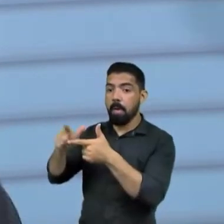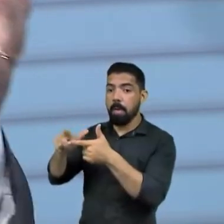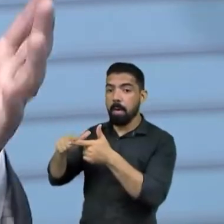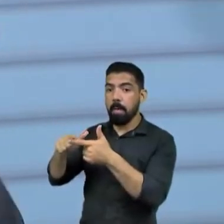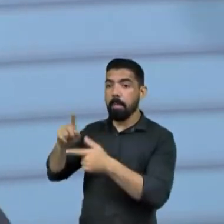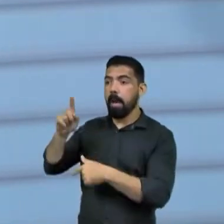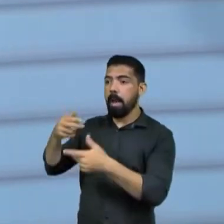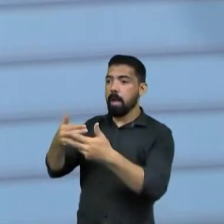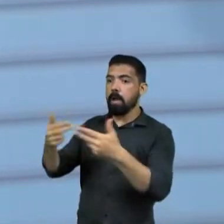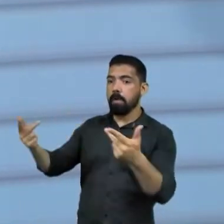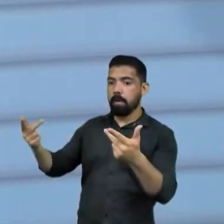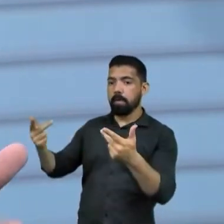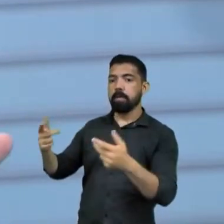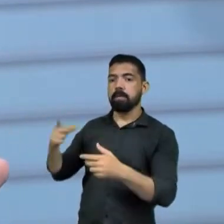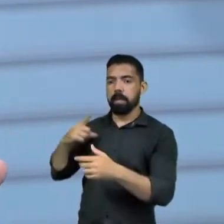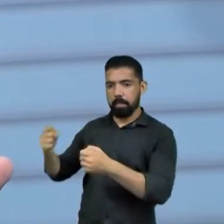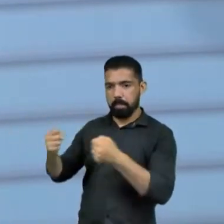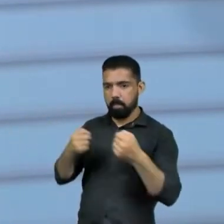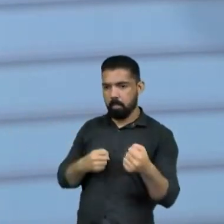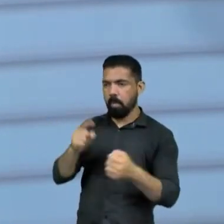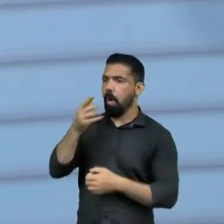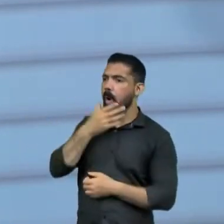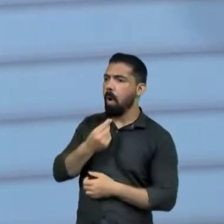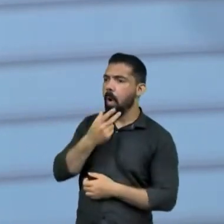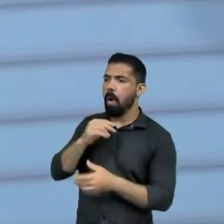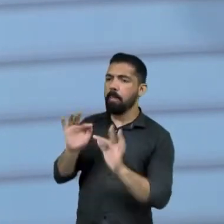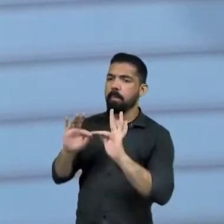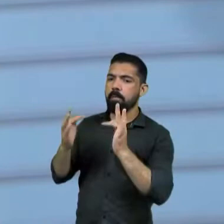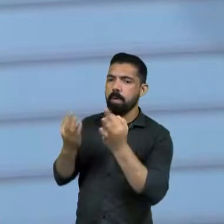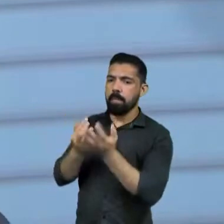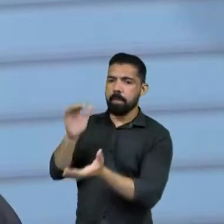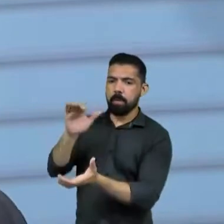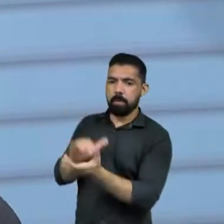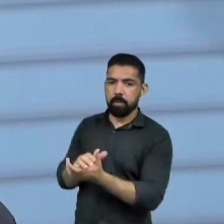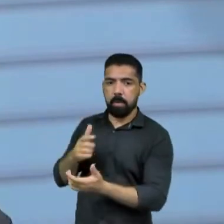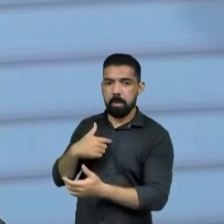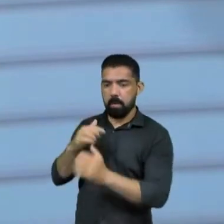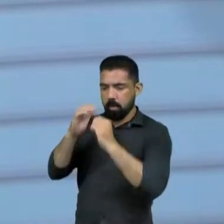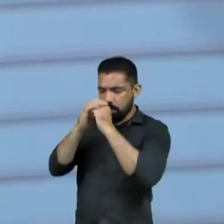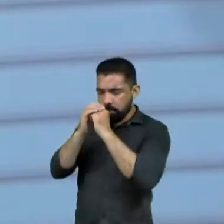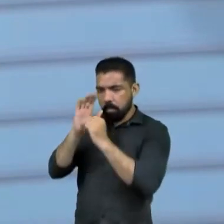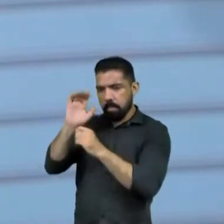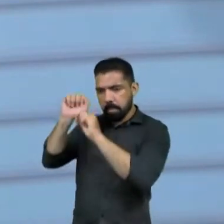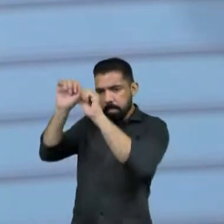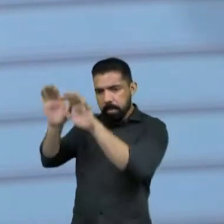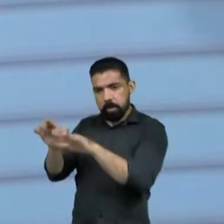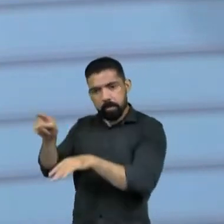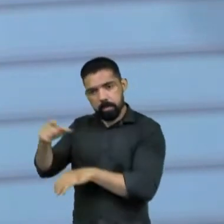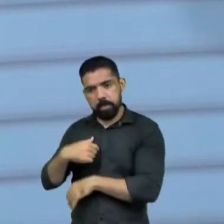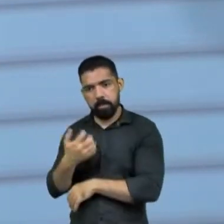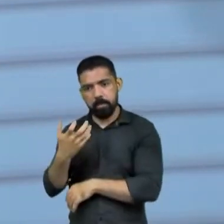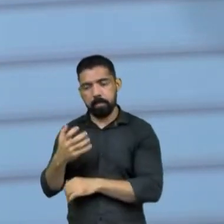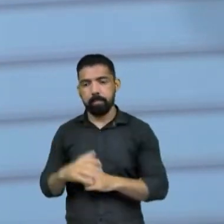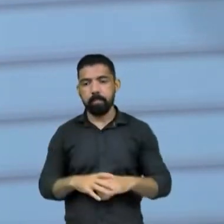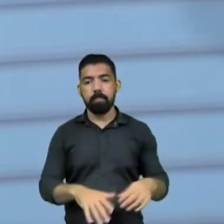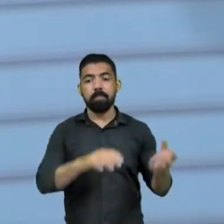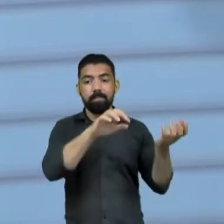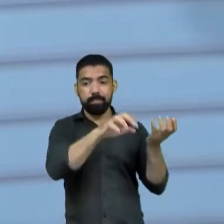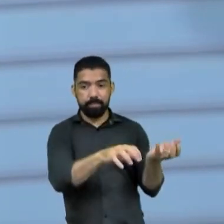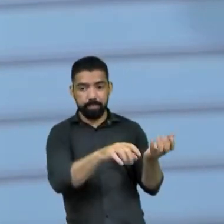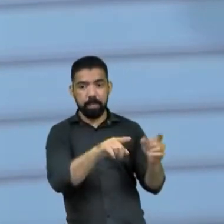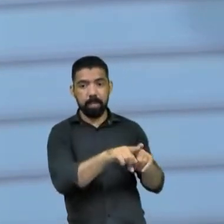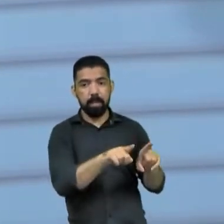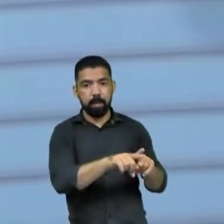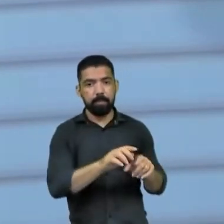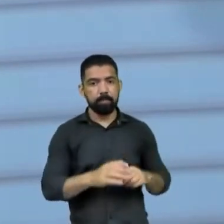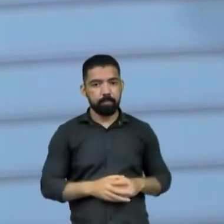tem o poder mas tem homens tem famílias tem esposas aí eu vou orar pelo presidente lá da da câmara federal né Ora nós